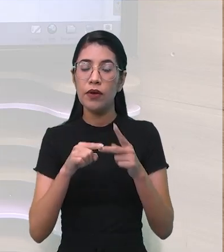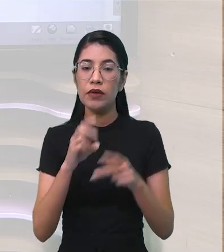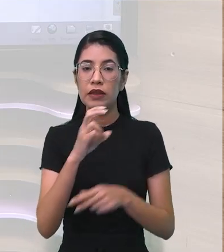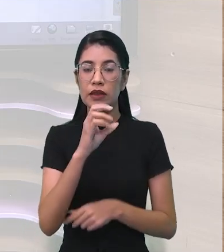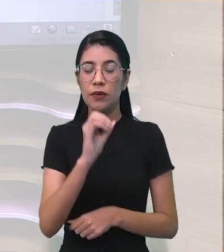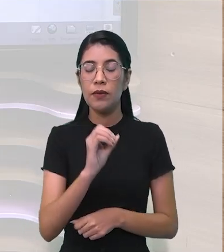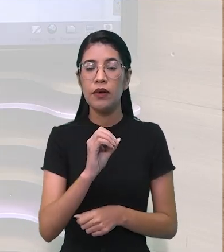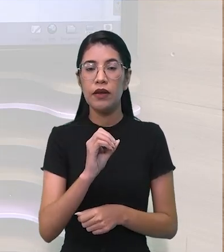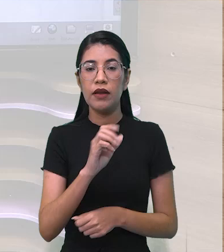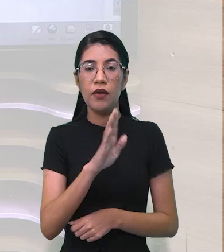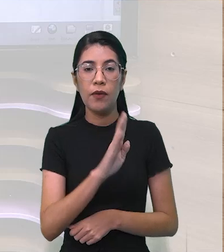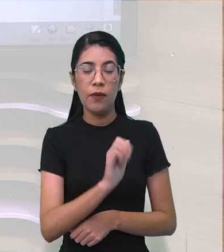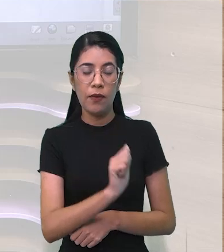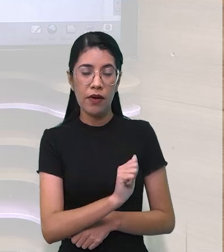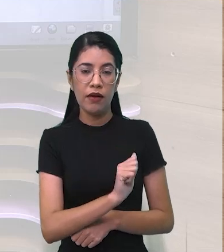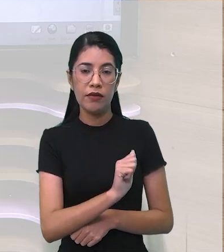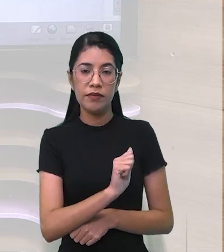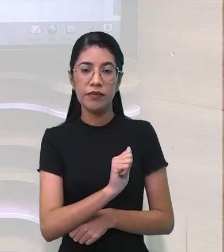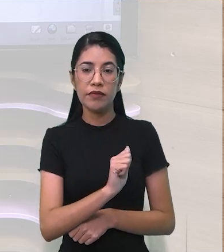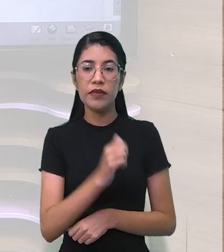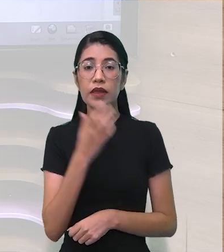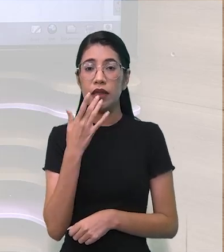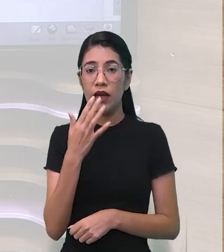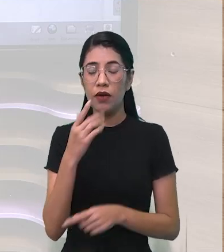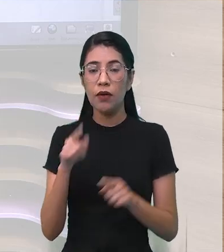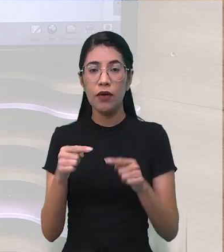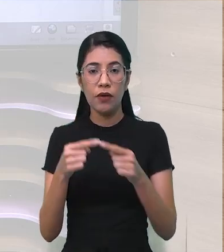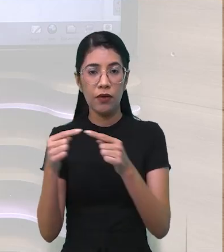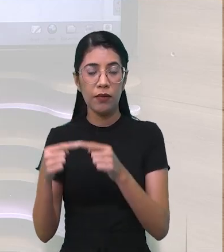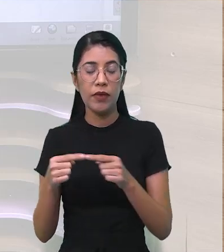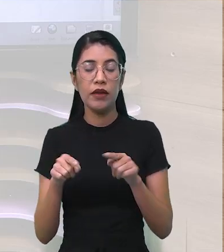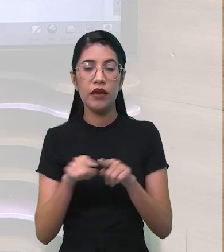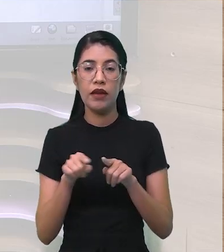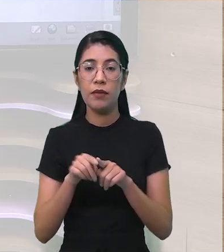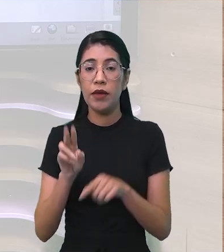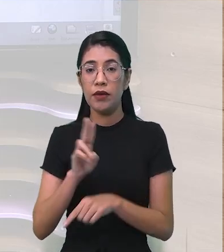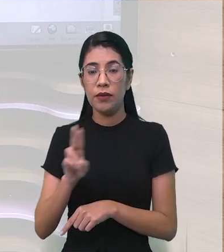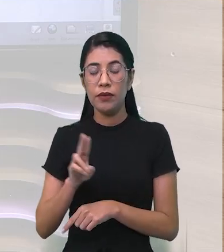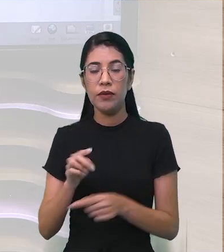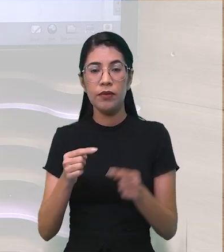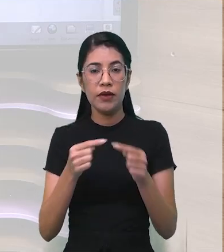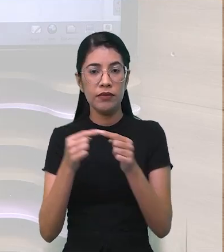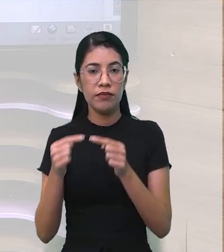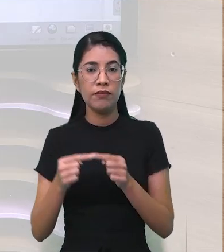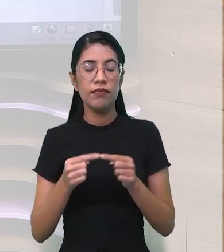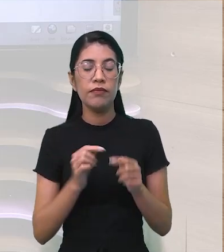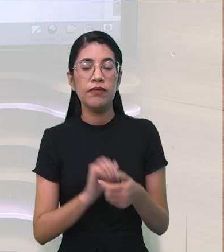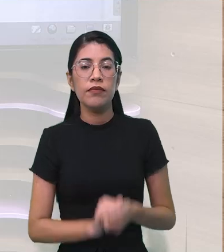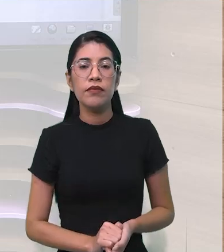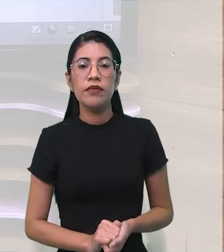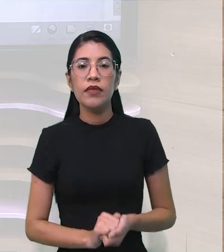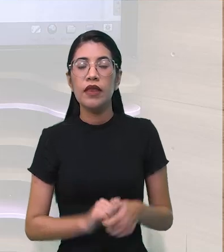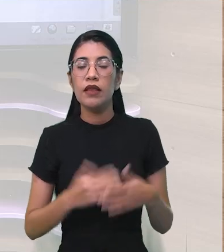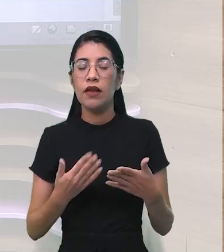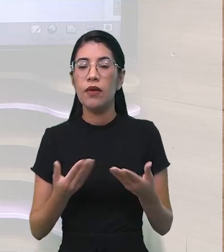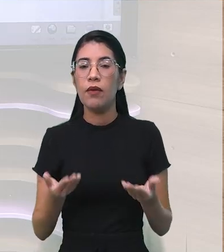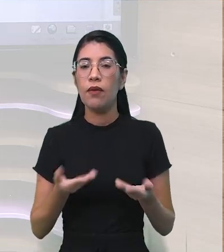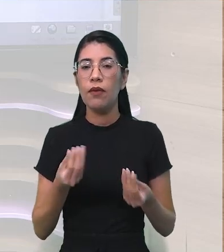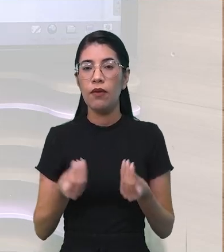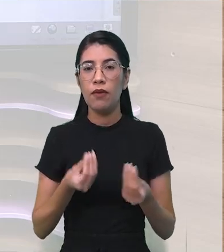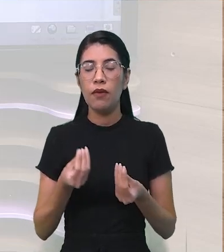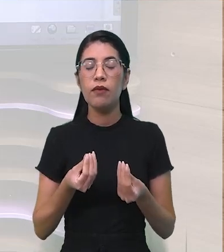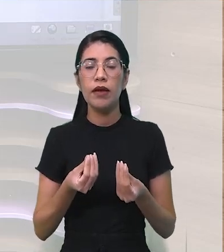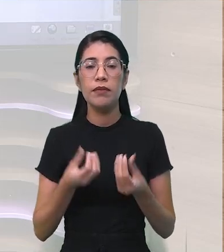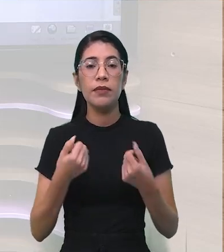50 é a medida do ângulo A, tá? Pela cor e pela nomenclatura que a gente indica o ângulo, tá certo? Então, nesse caso